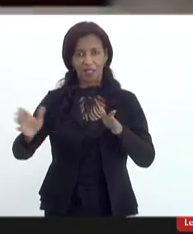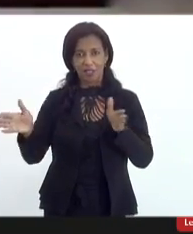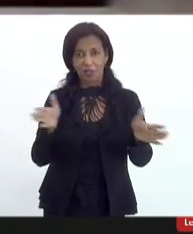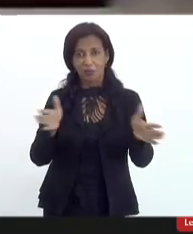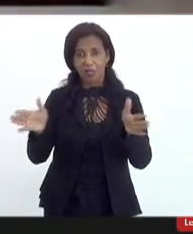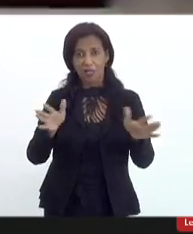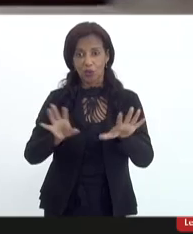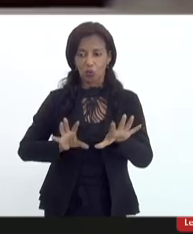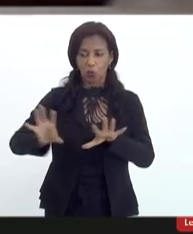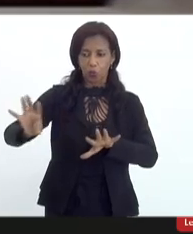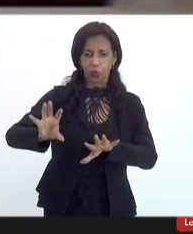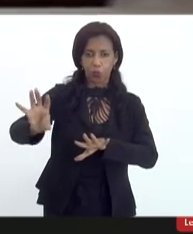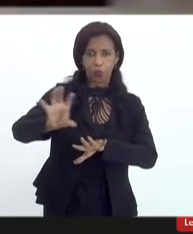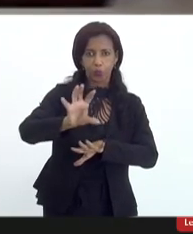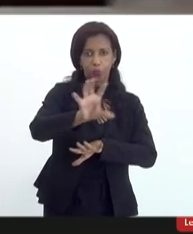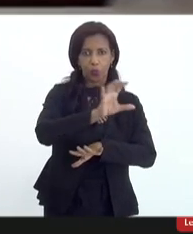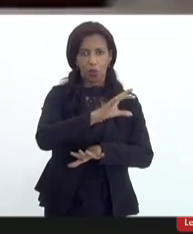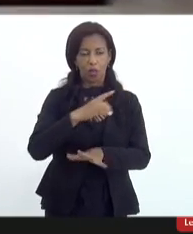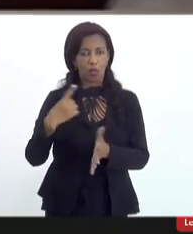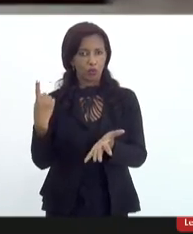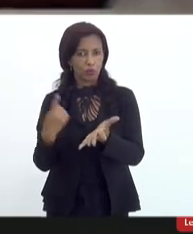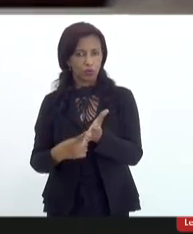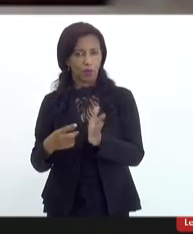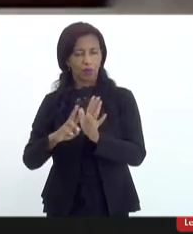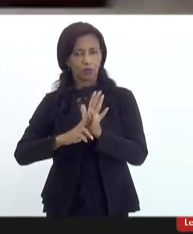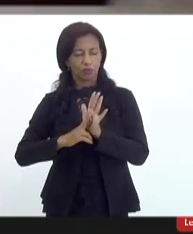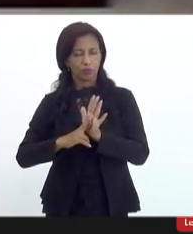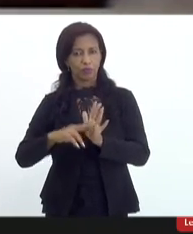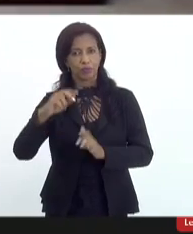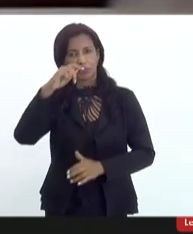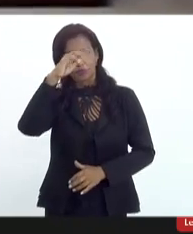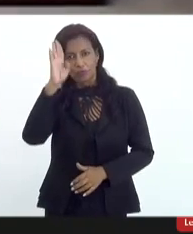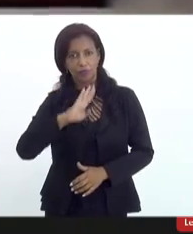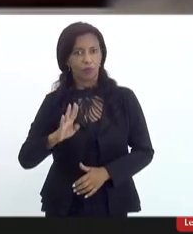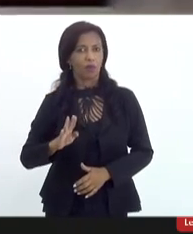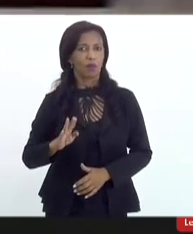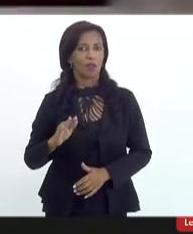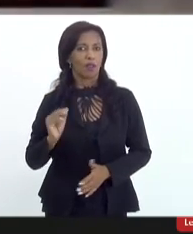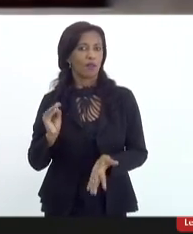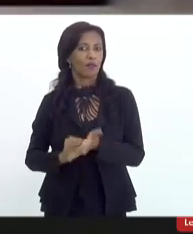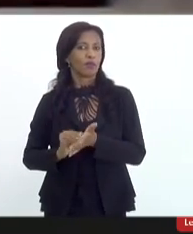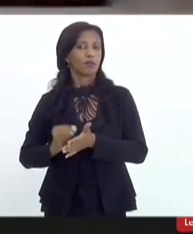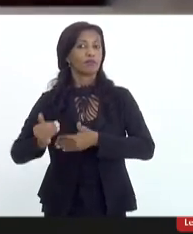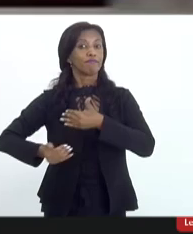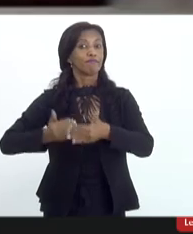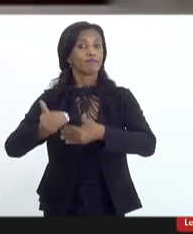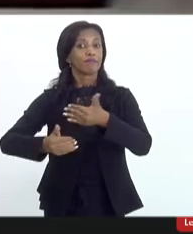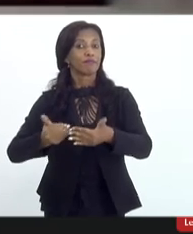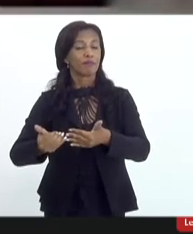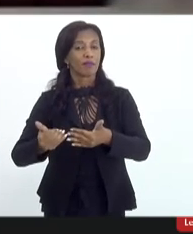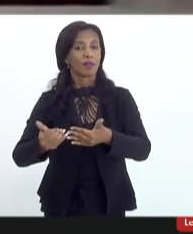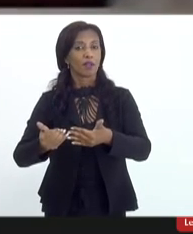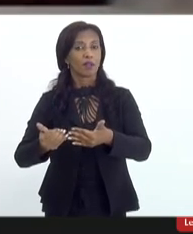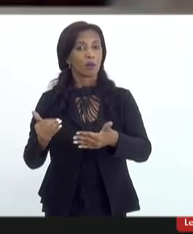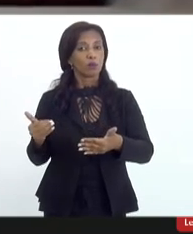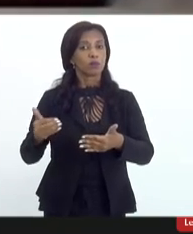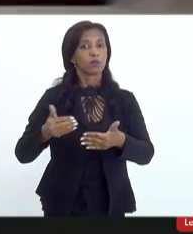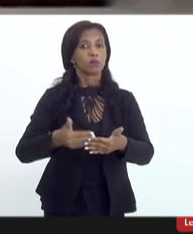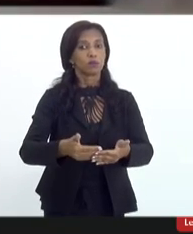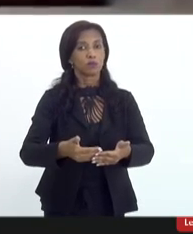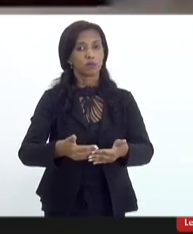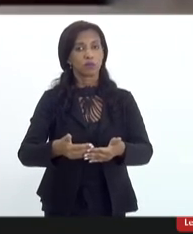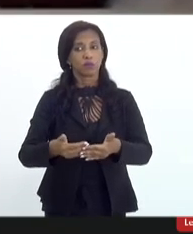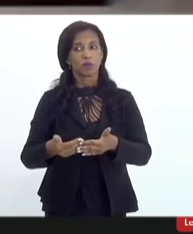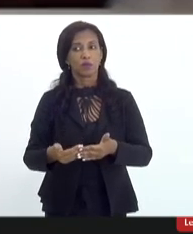períodos dos marcos regulatórios no Brasil ainda não avançaram o suficiente